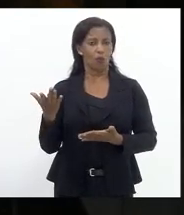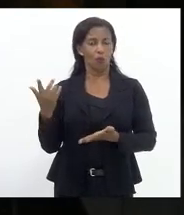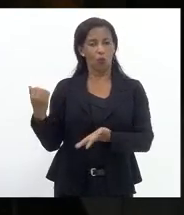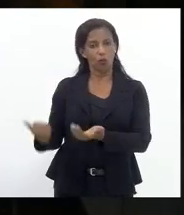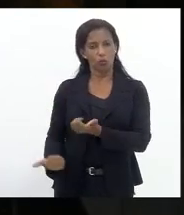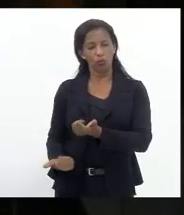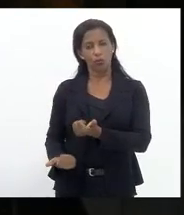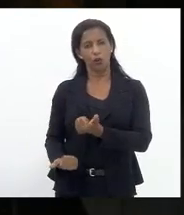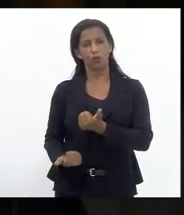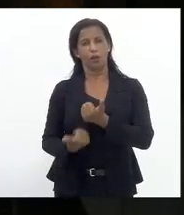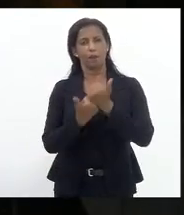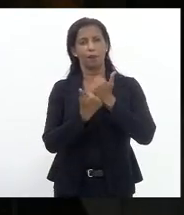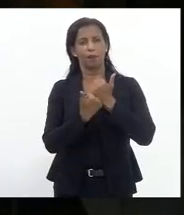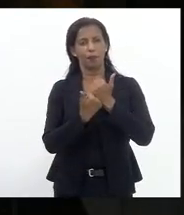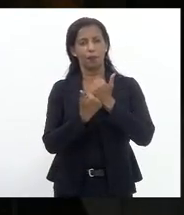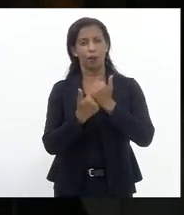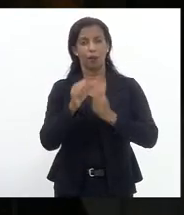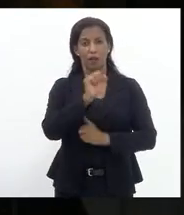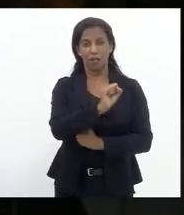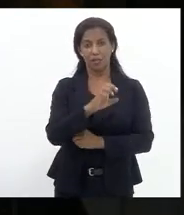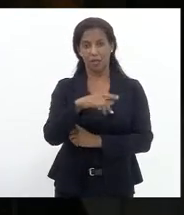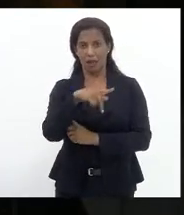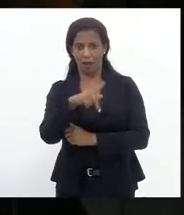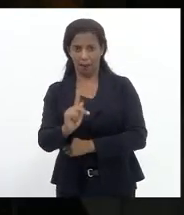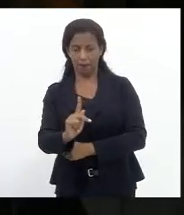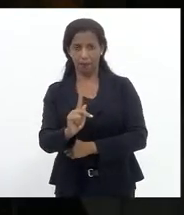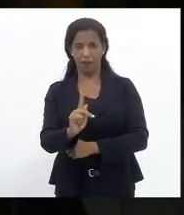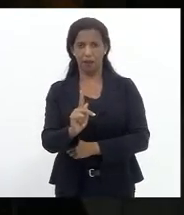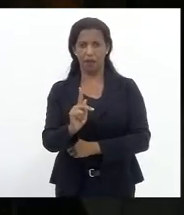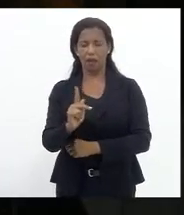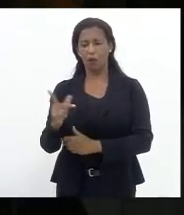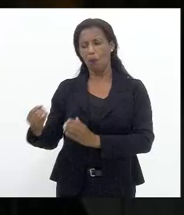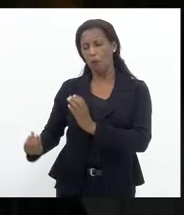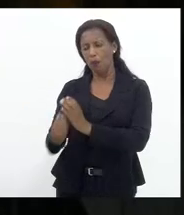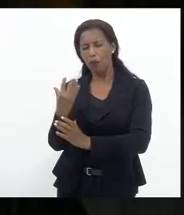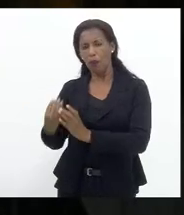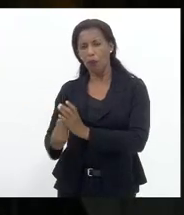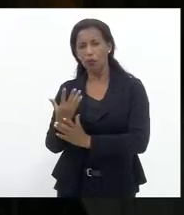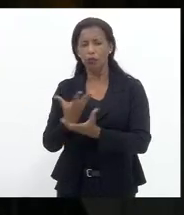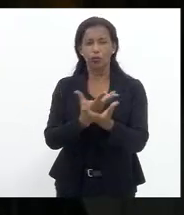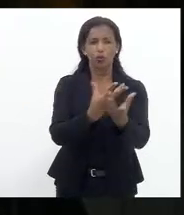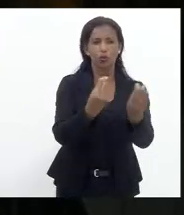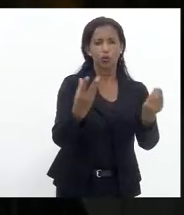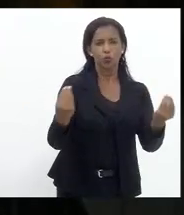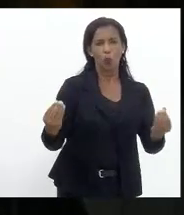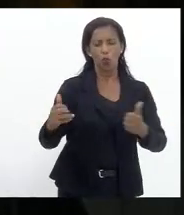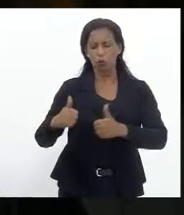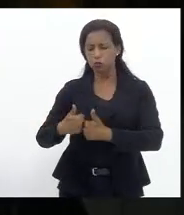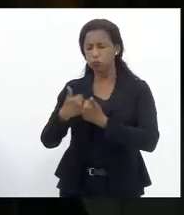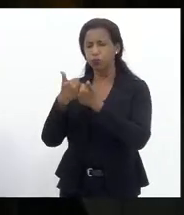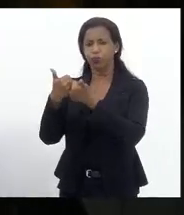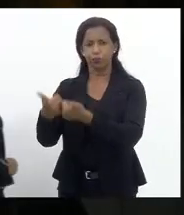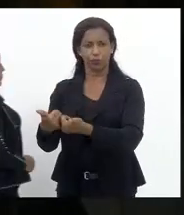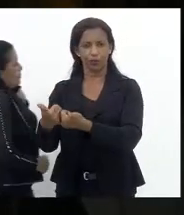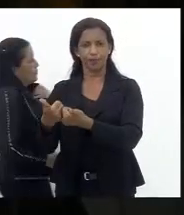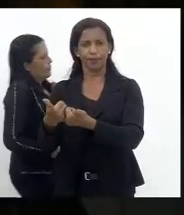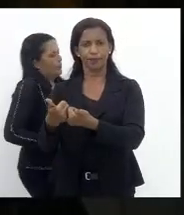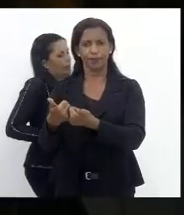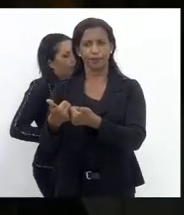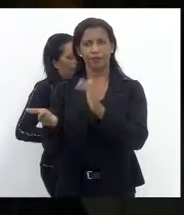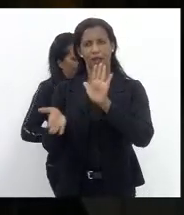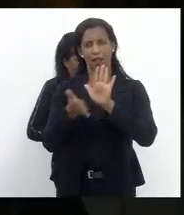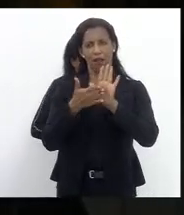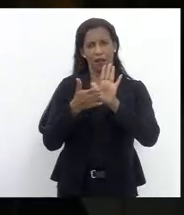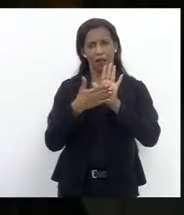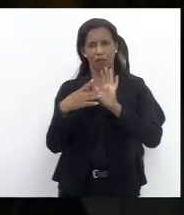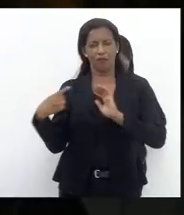apoio, porque a SEAP produz muito positivamente a